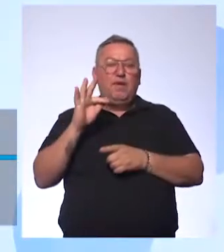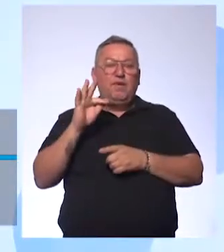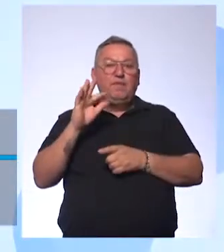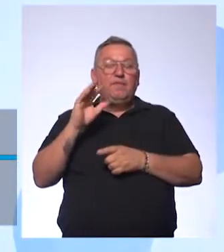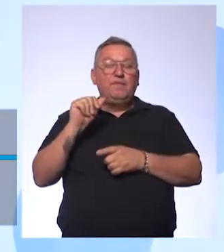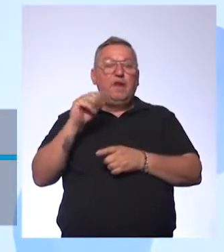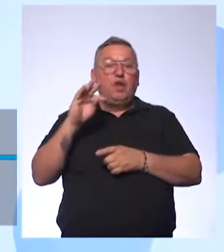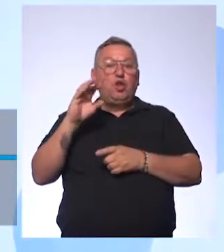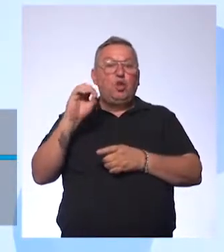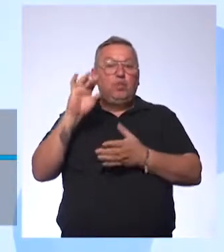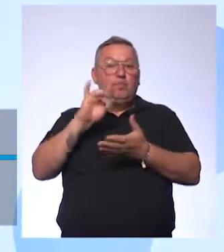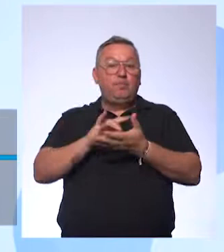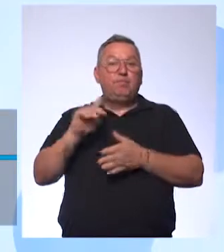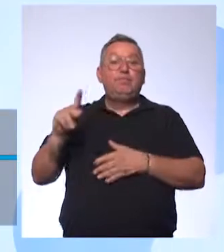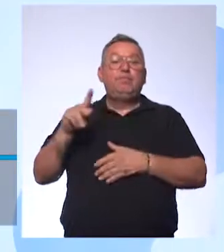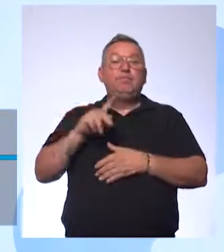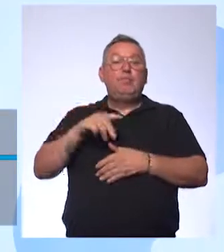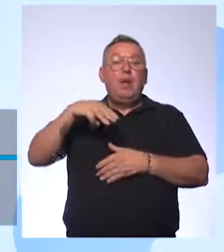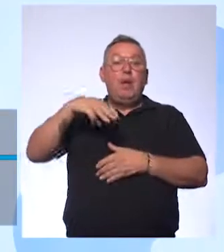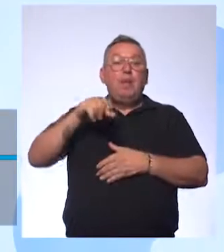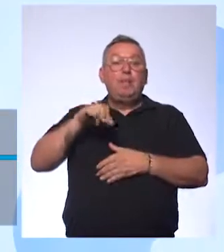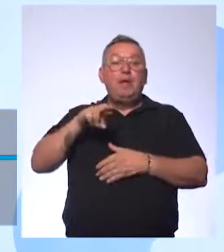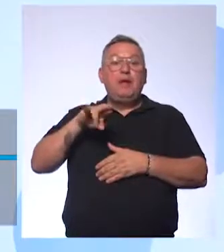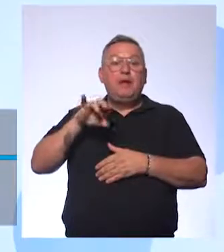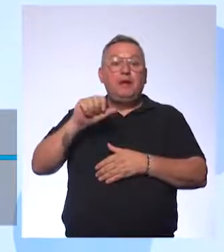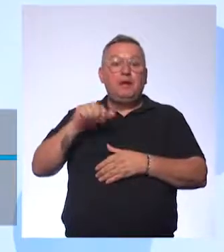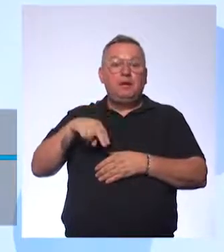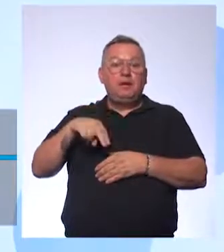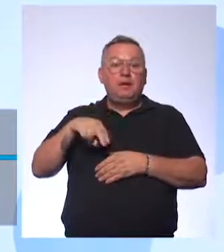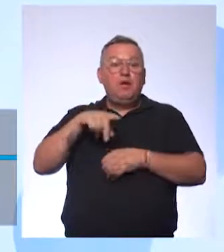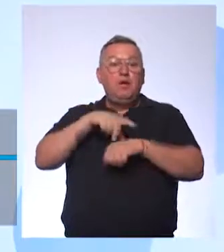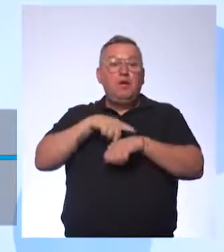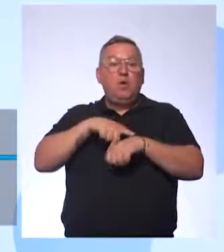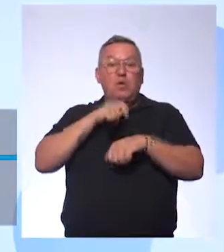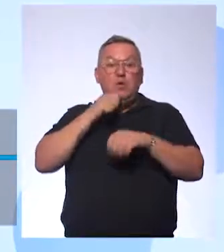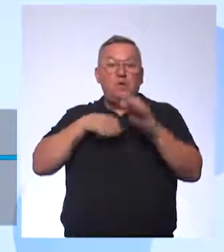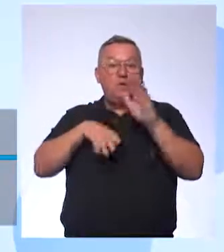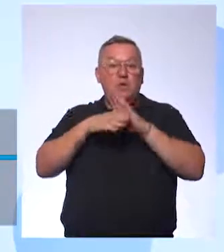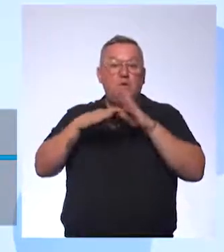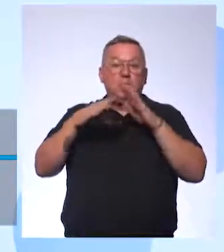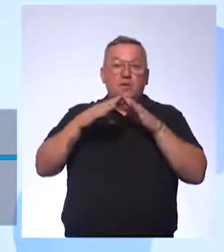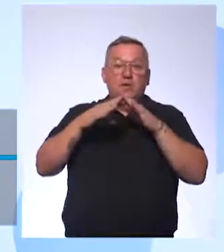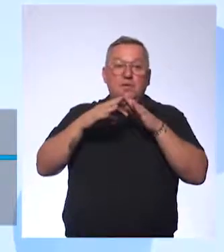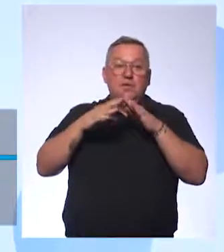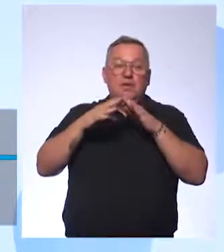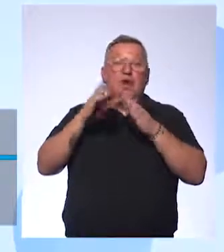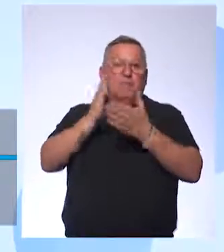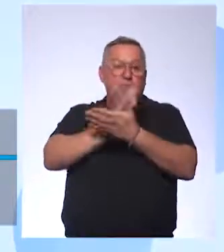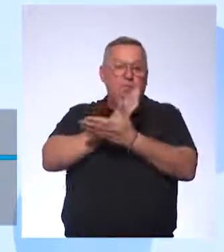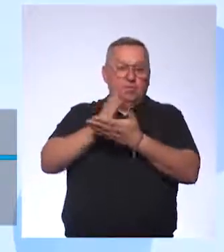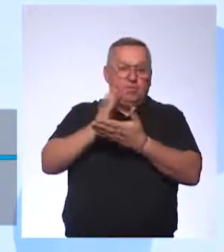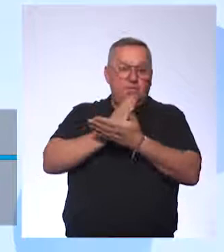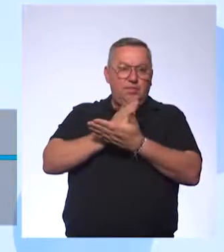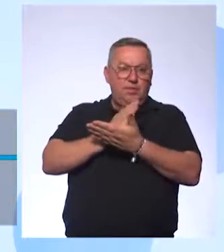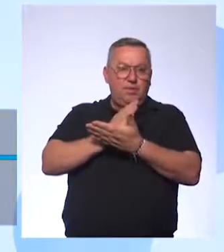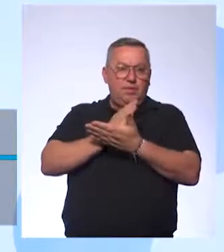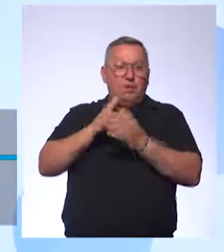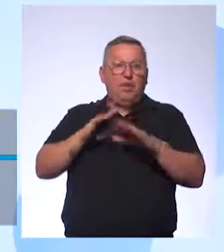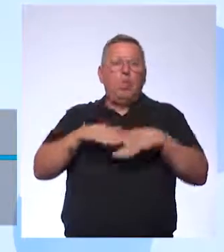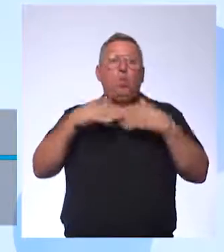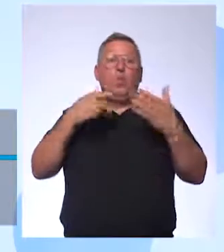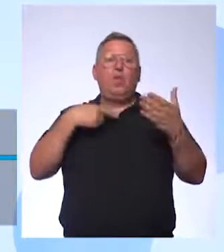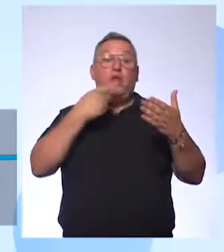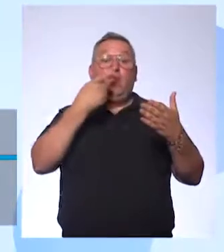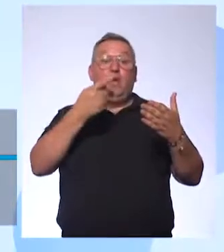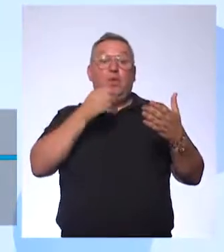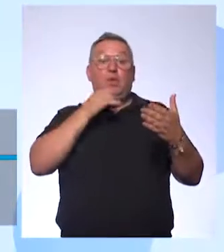da Pro Miriam, né? São 11 horas, ele não apareceu em casa. Ok, então bora lá, gente. Vamos separar aqui. Então, quando eu digo,